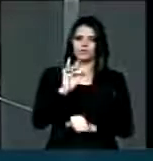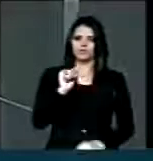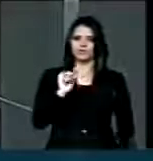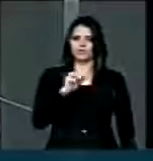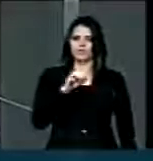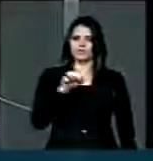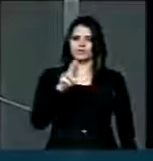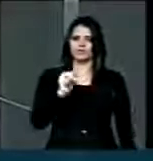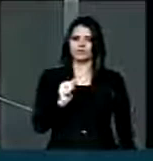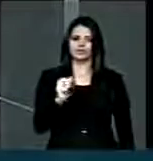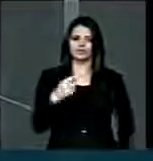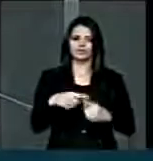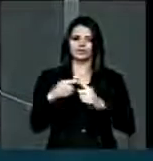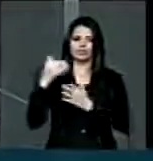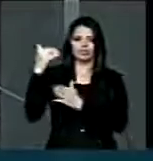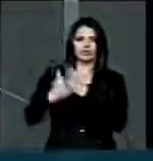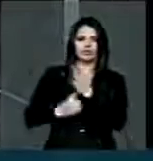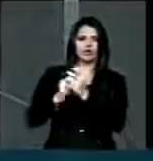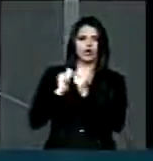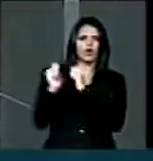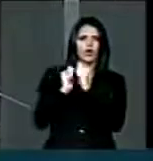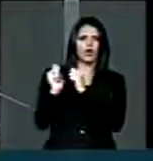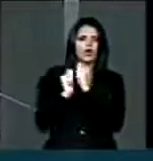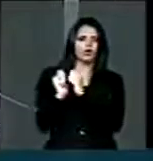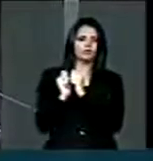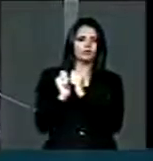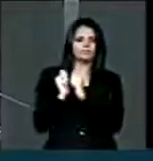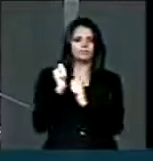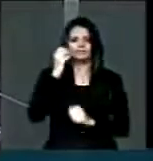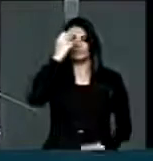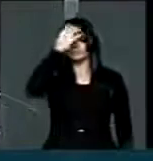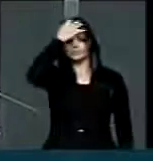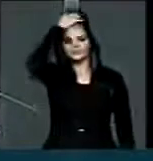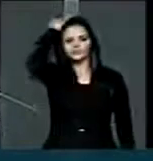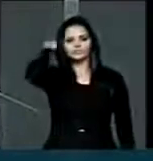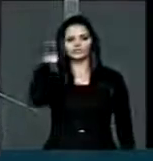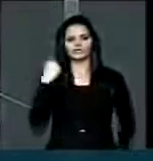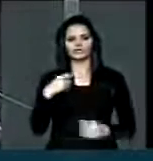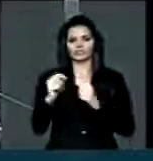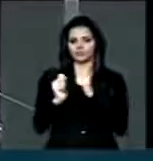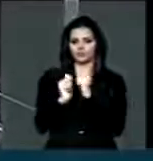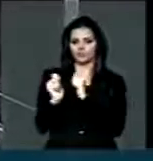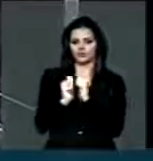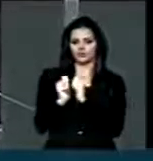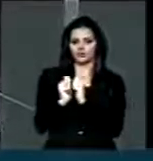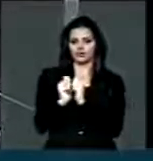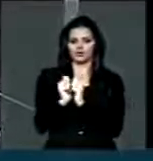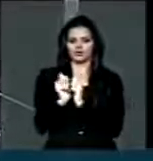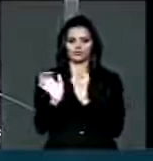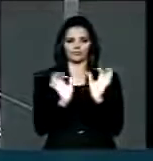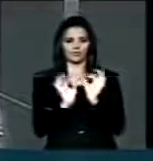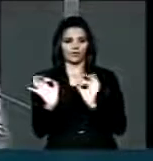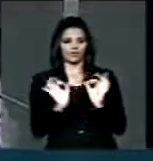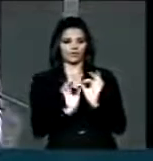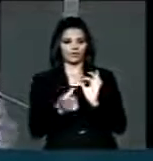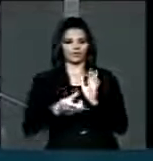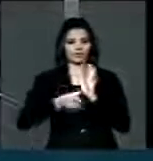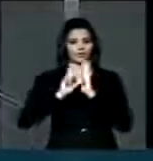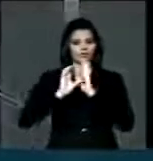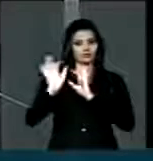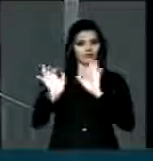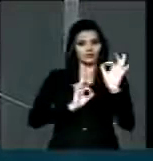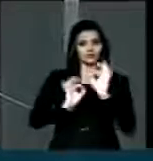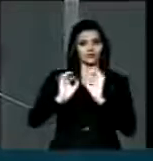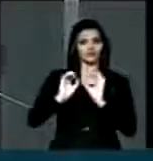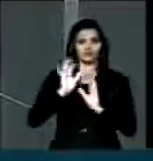em contingenciamentos. Contingenciamento é quando a gente não se programa para uma coisa. Eu, quando digo que